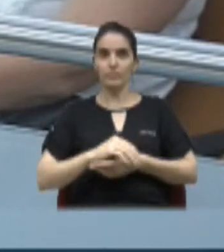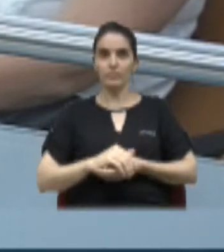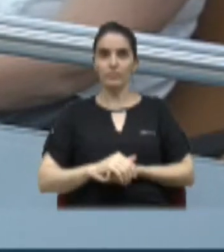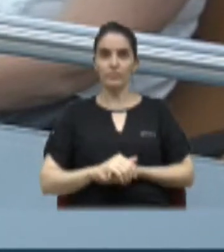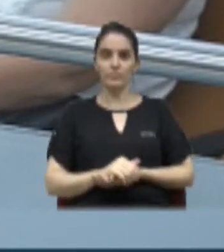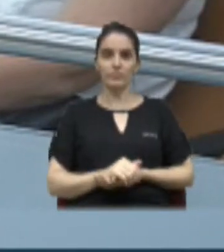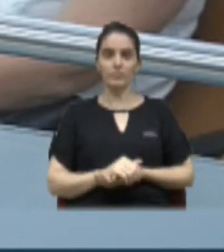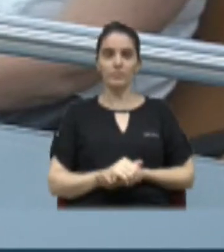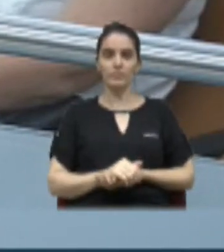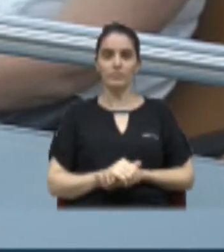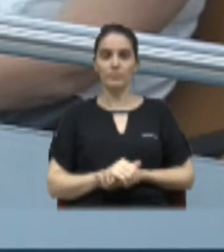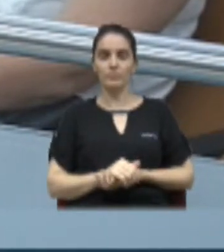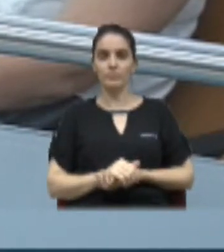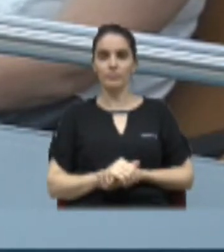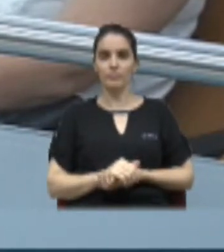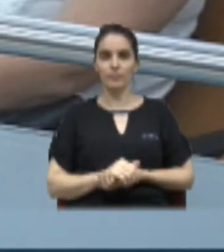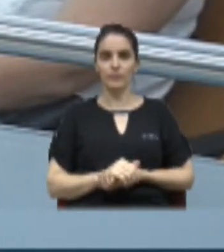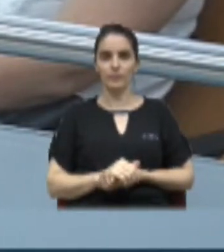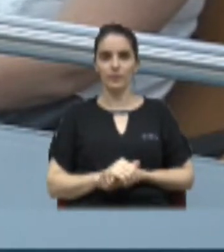habilidade, aquela